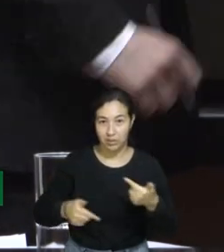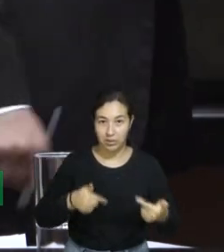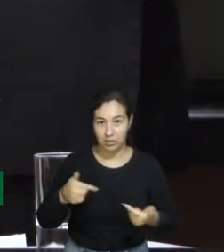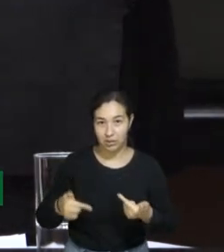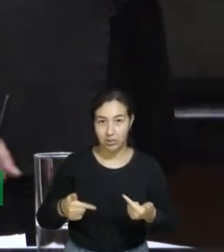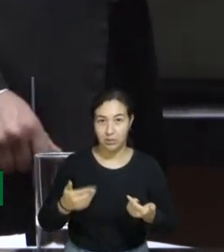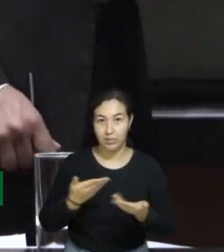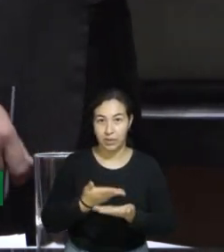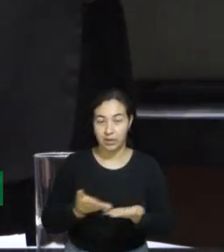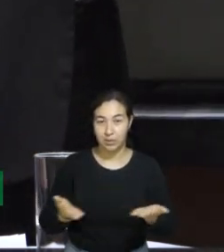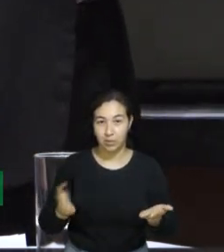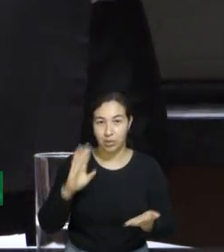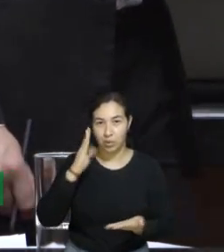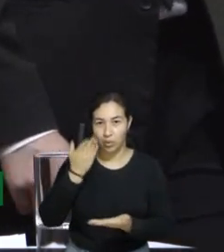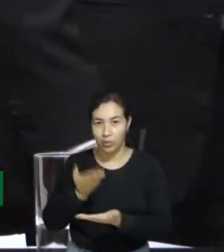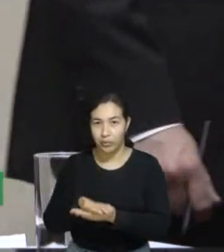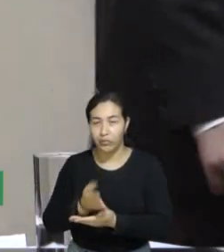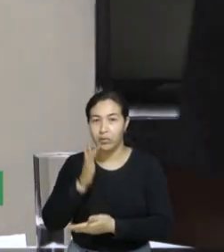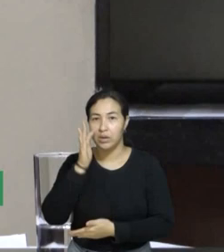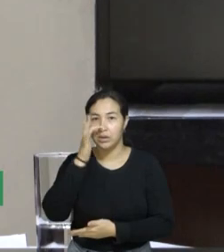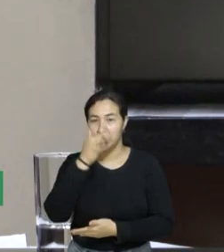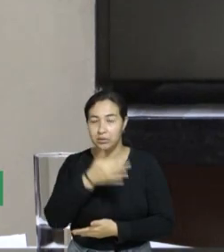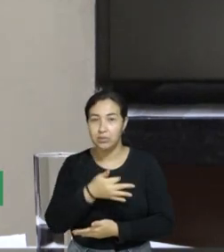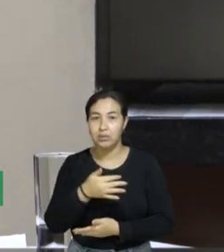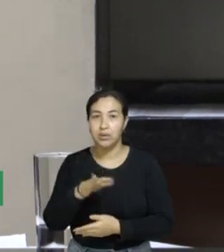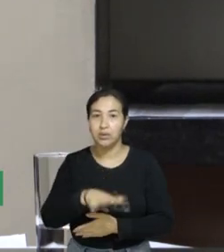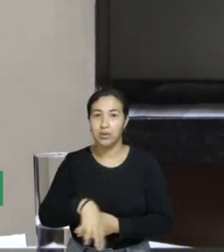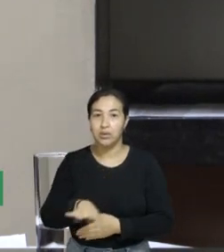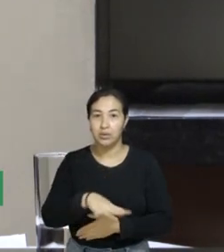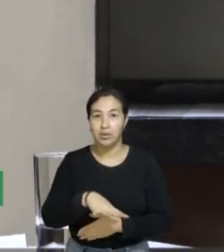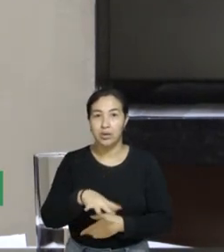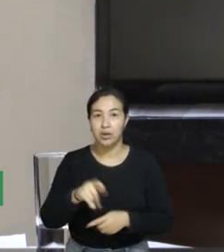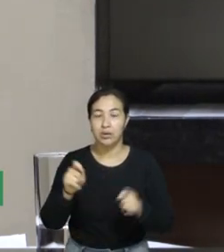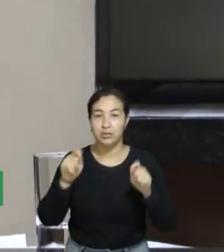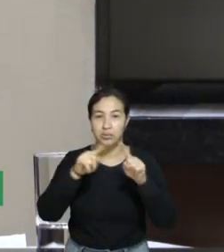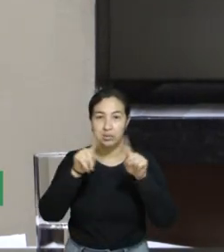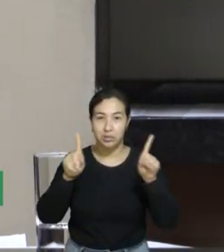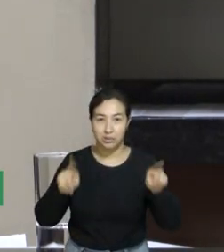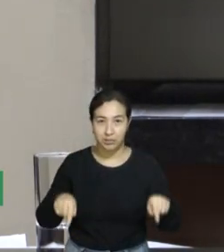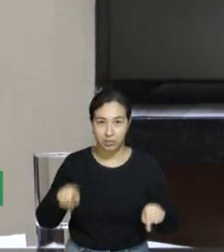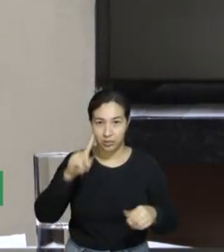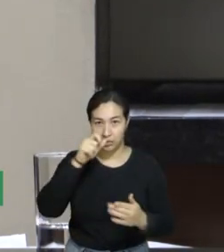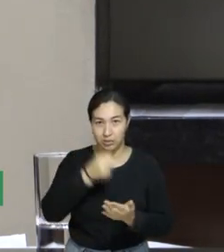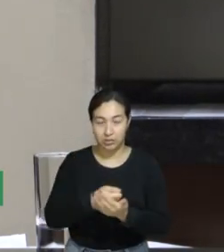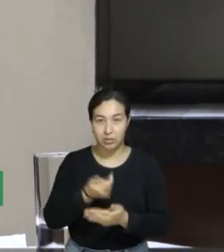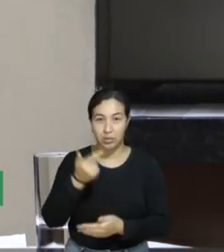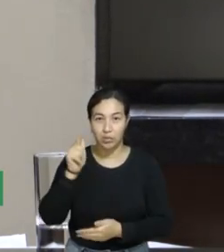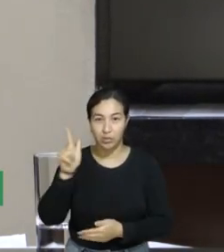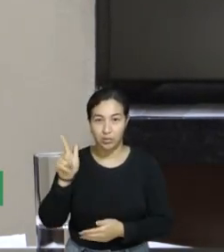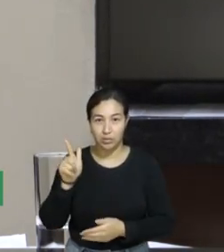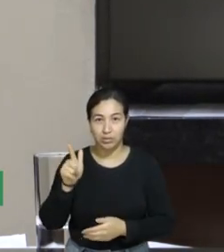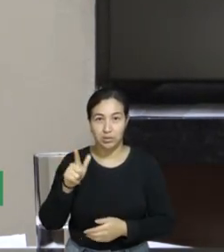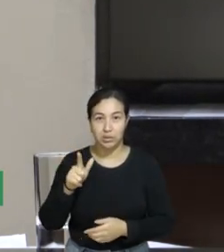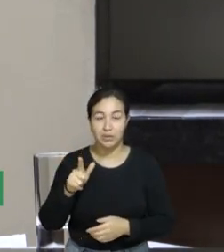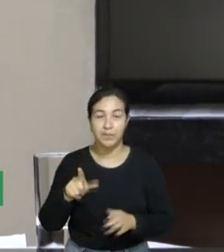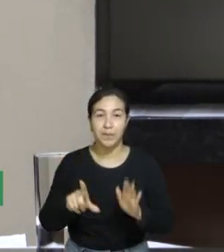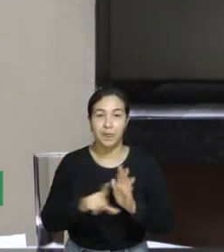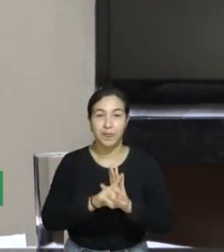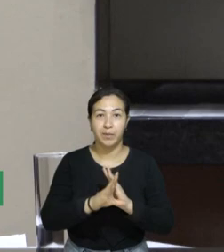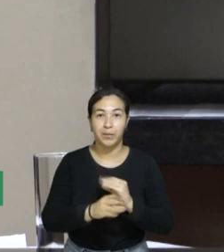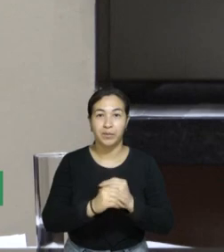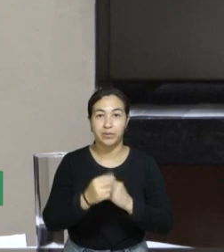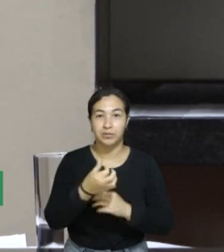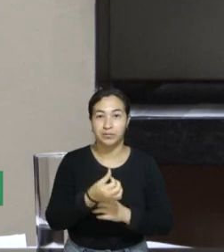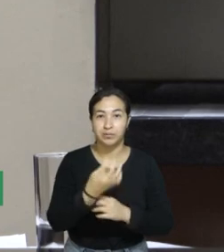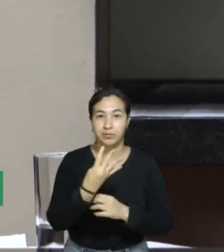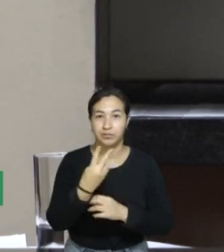funções de confiança e as atribuições dos servidores da Assembleia do Estado de Santa Catarina e adota outras providências, convalidada pela Lei Complementar